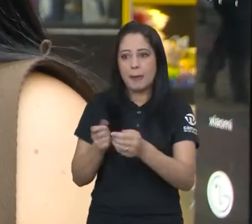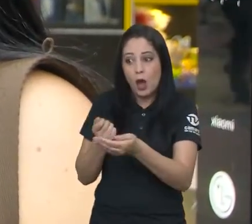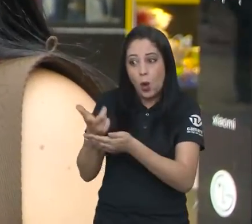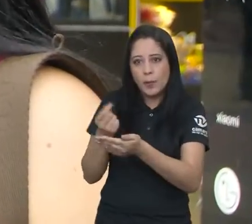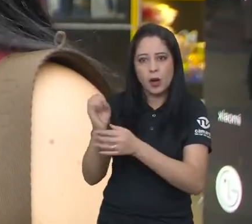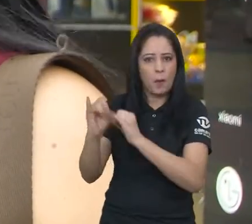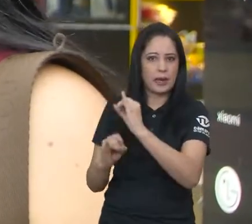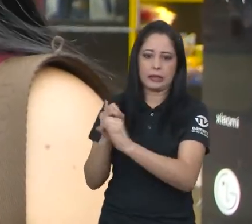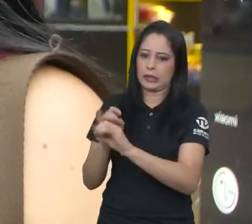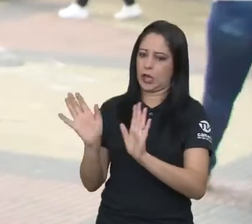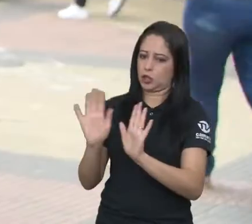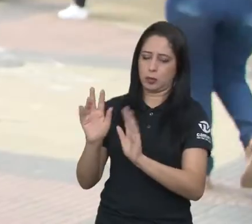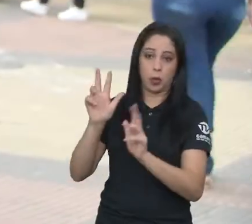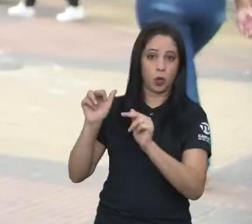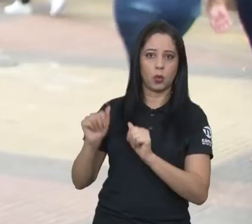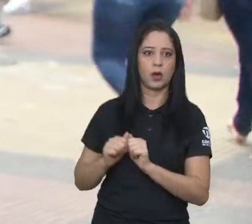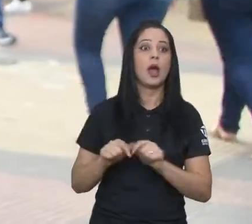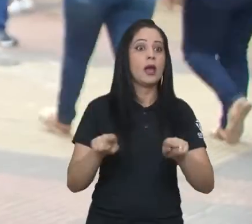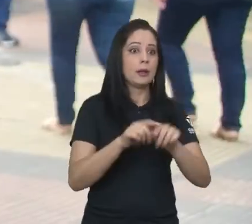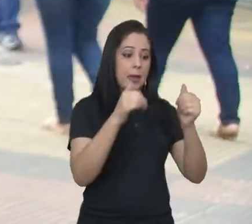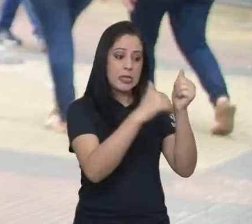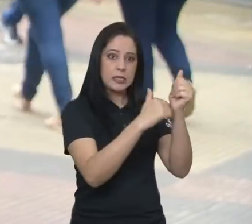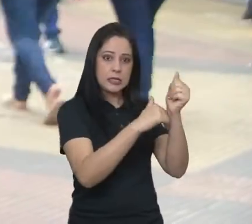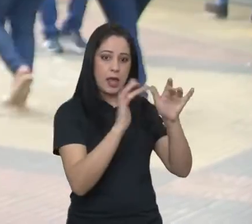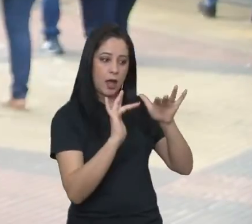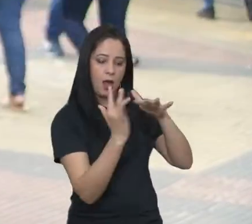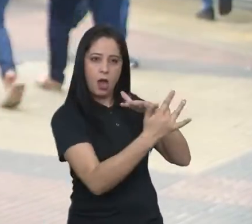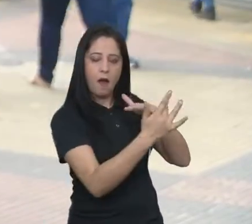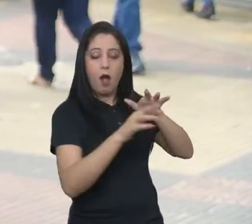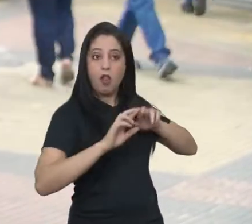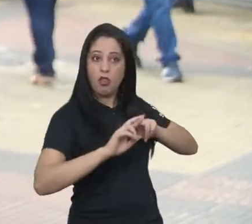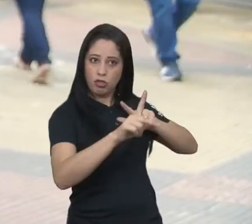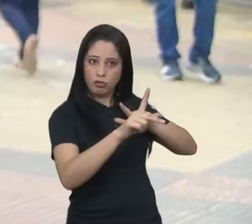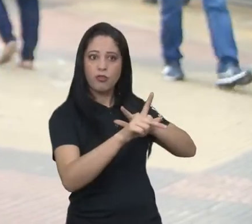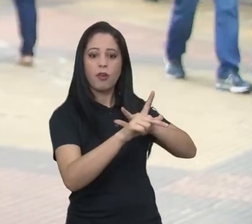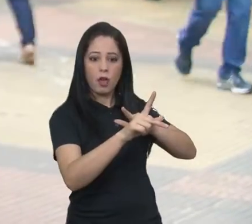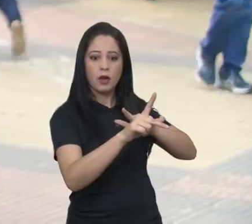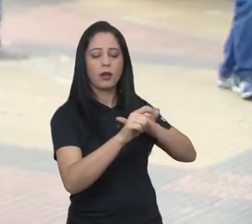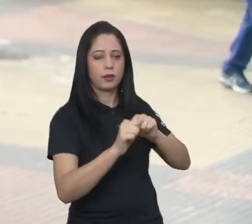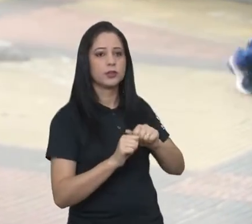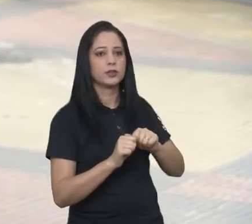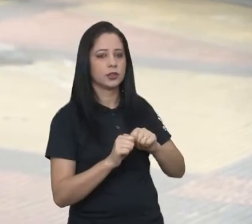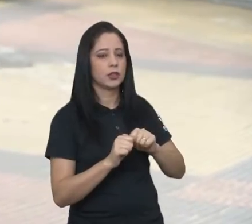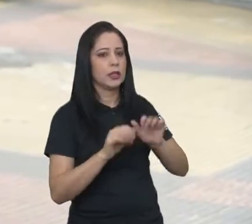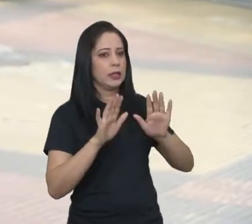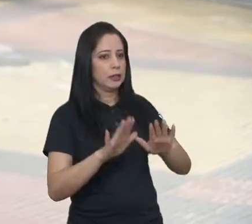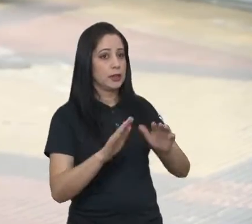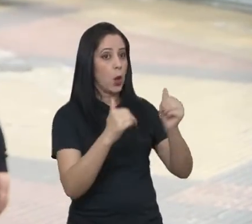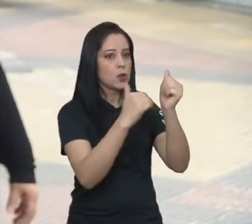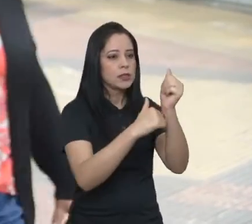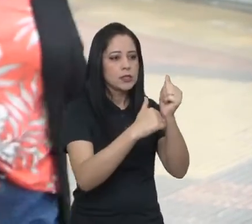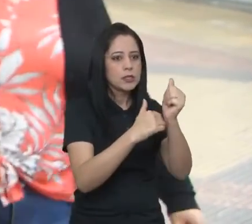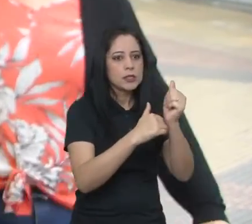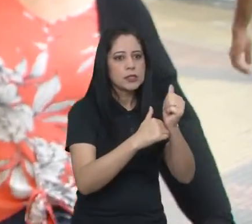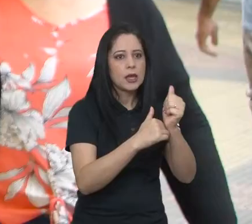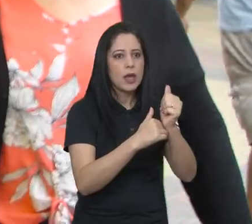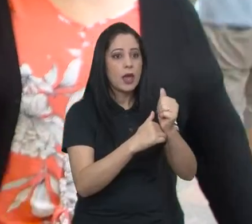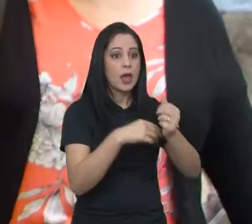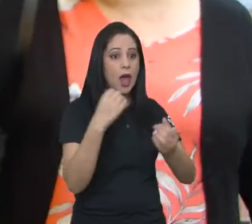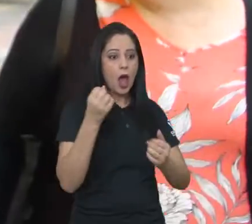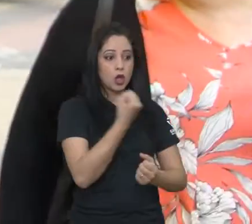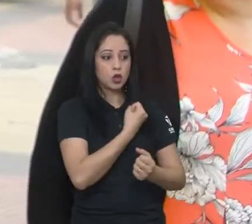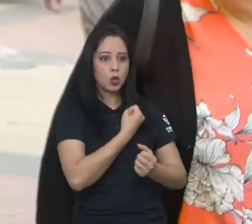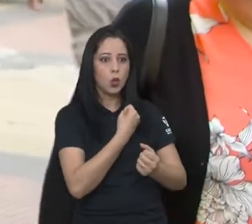compra pela internet só. Sempre senha diferente, né, para cada rede social, para não acontecer isso de novo. E senhas assim